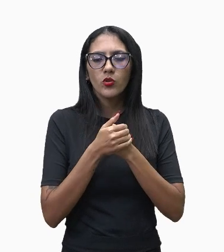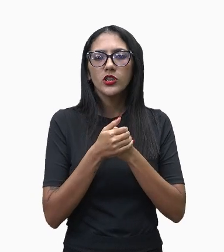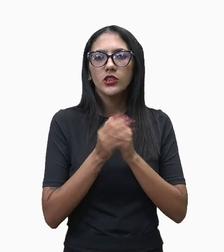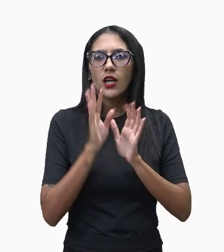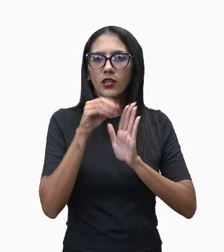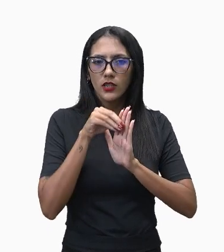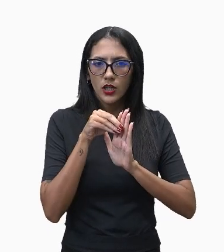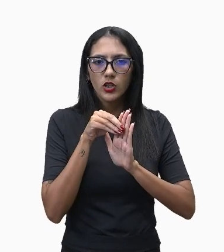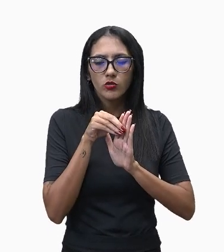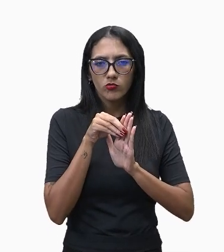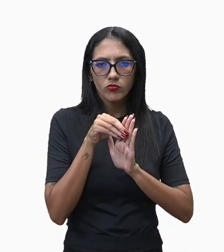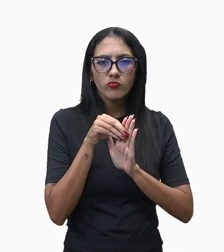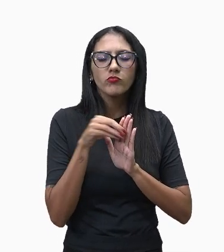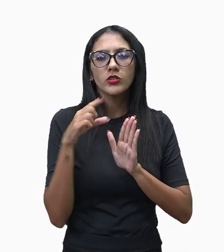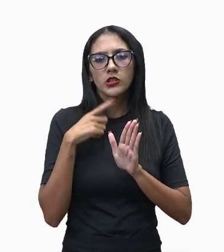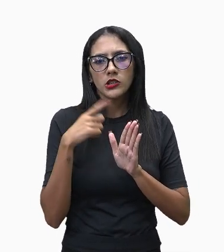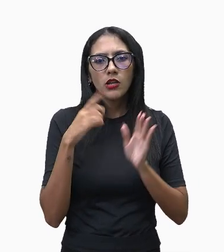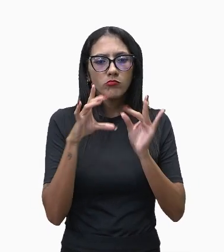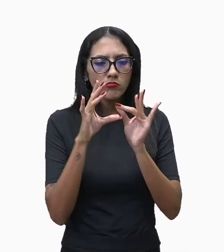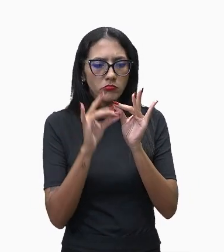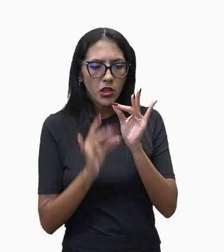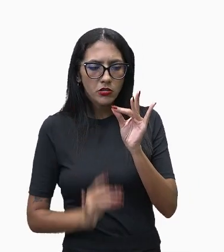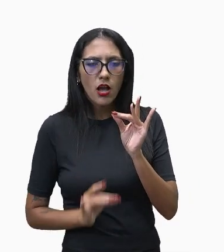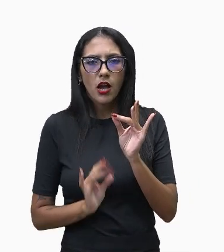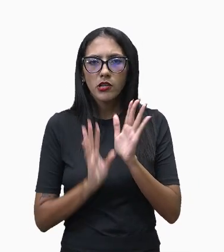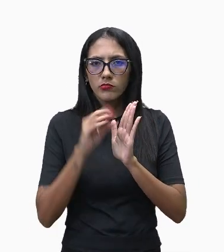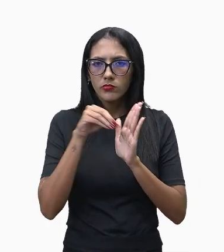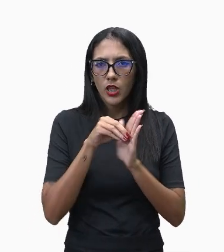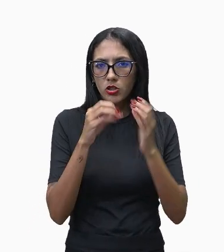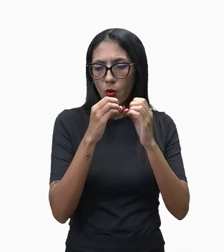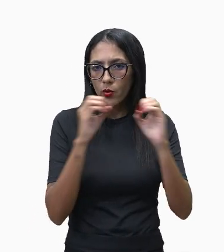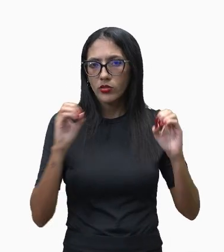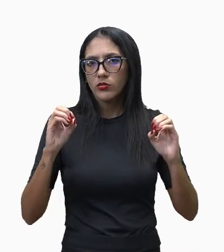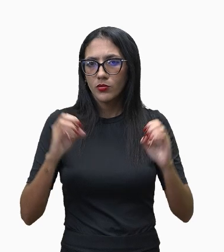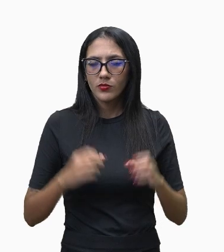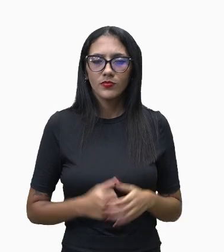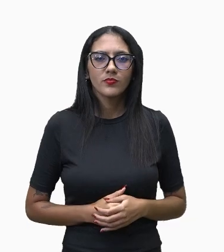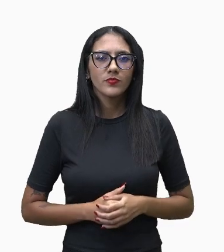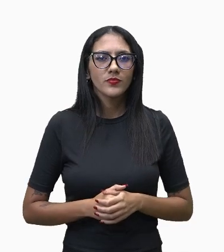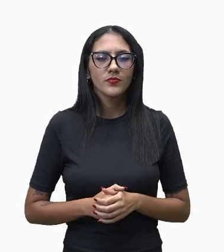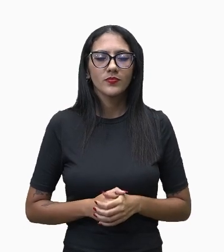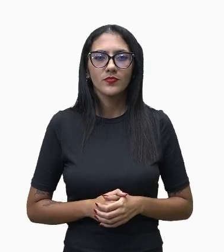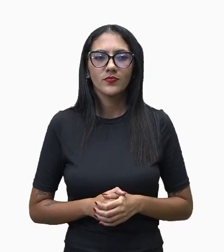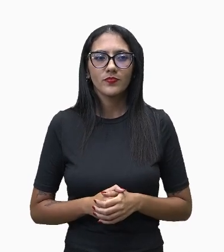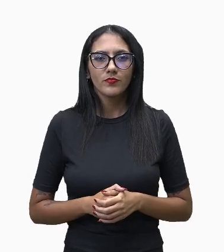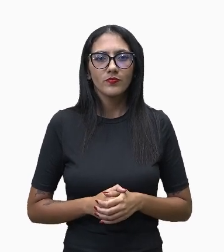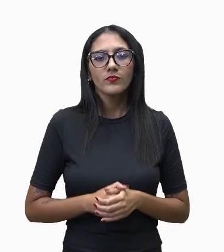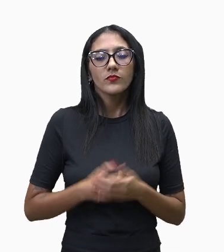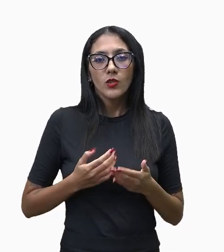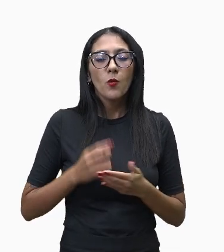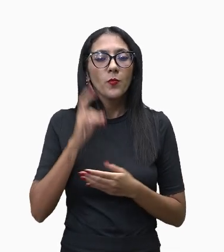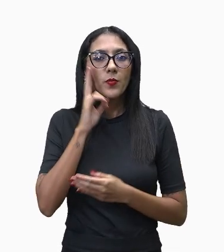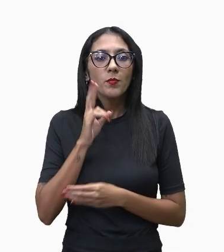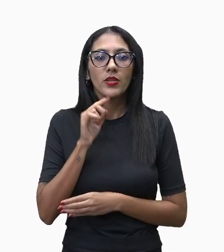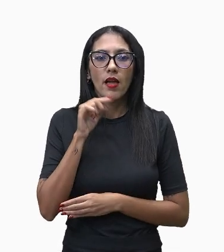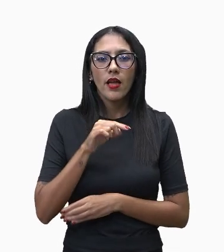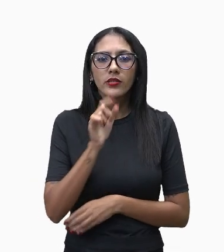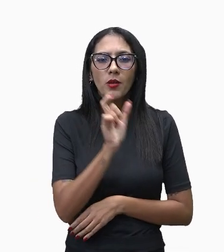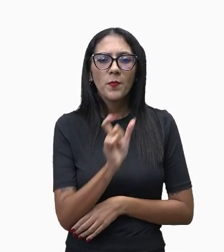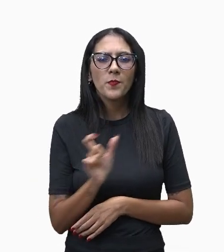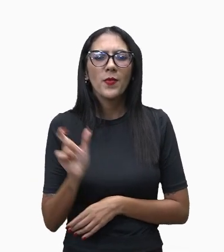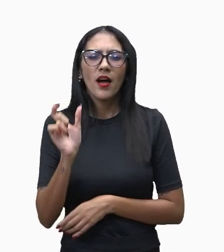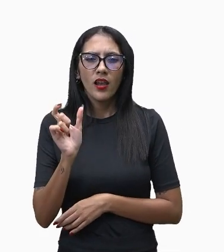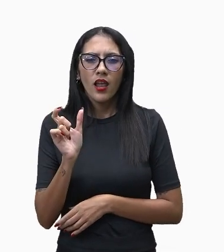puder ser percebida como parte da oração, como parte do enunciado. Vale acrescentar que esta palavra omitida não